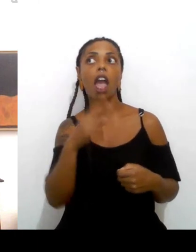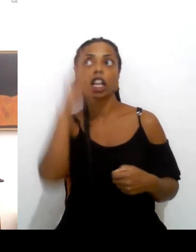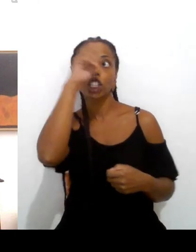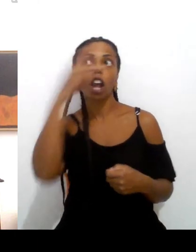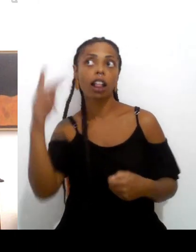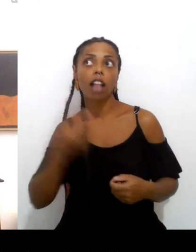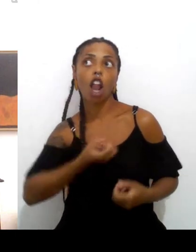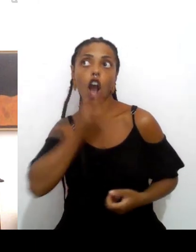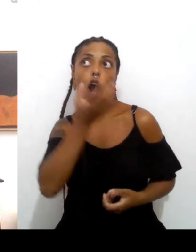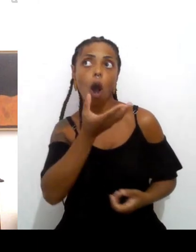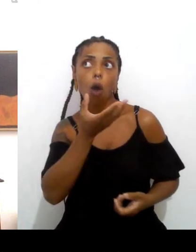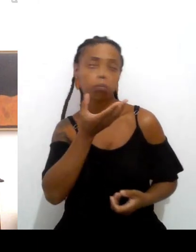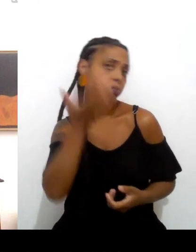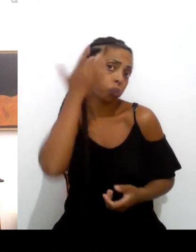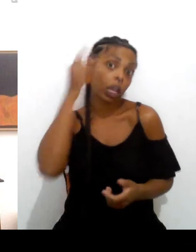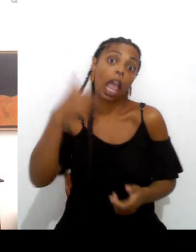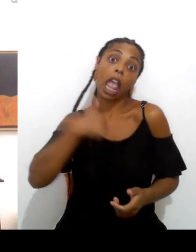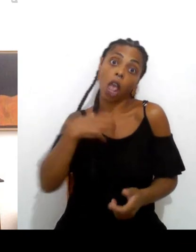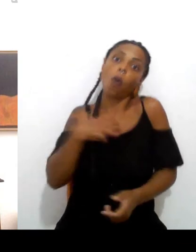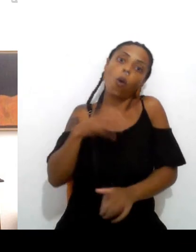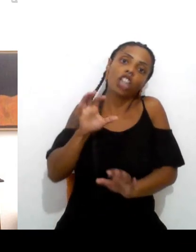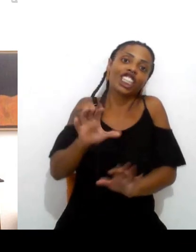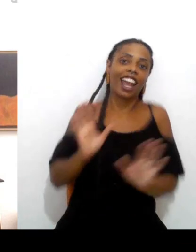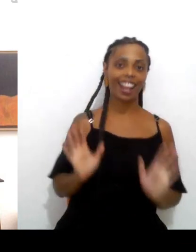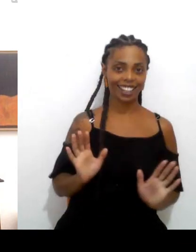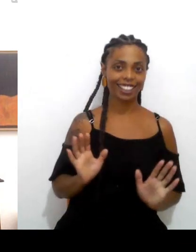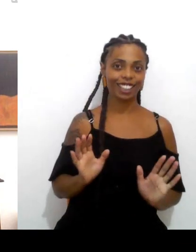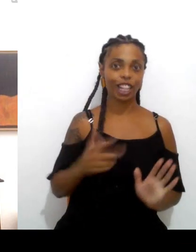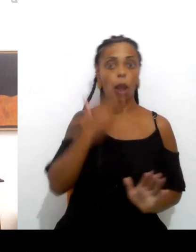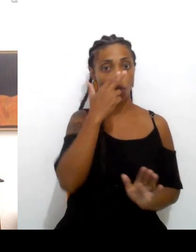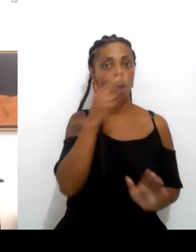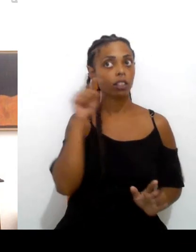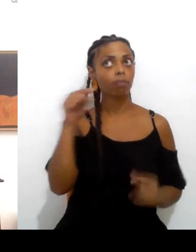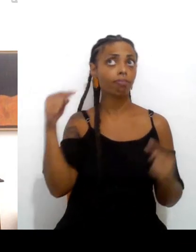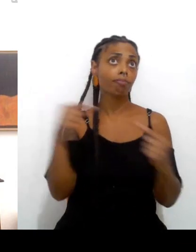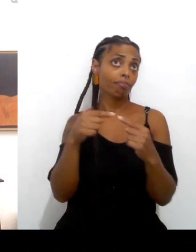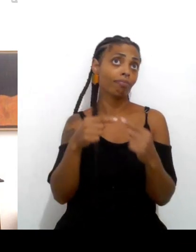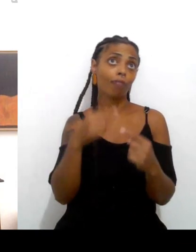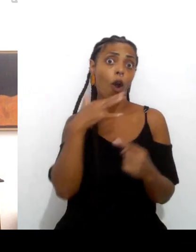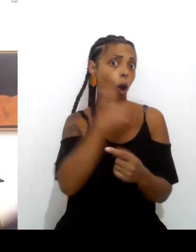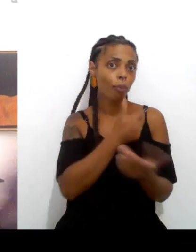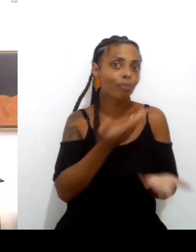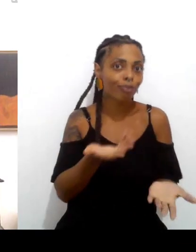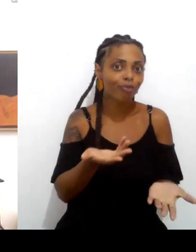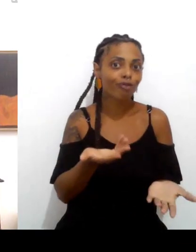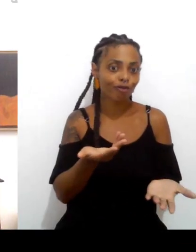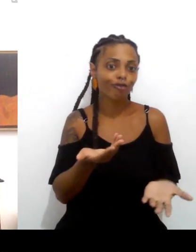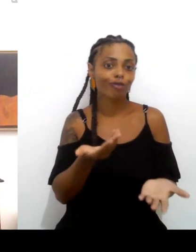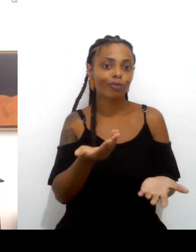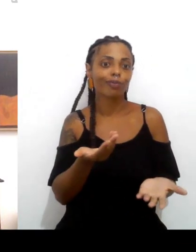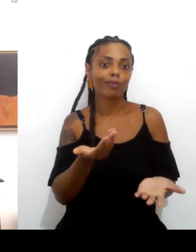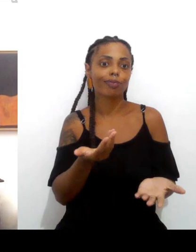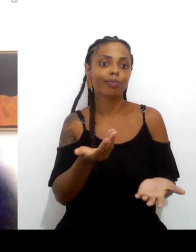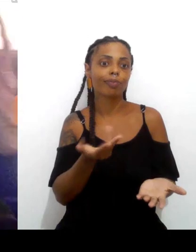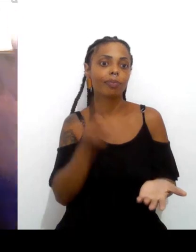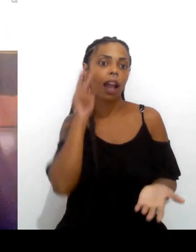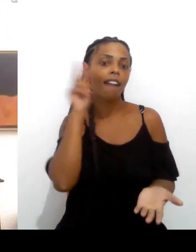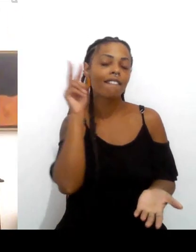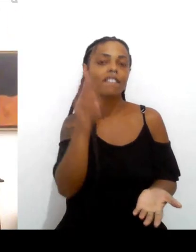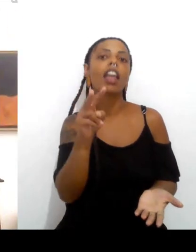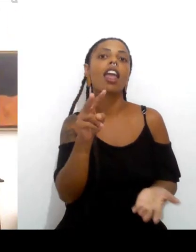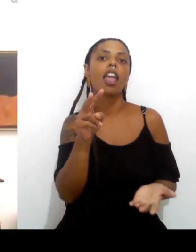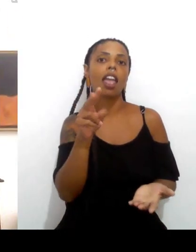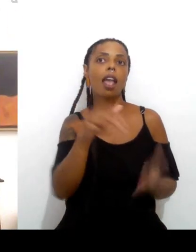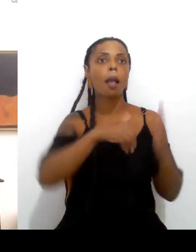isso acho que é uma maneira bastante óbvia de ver essas